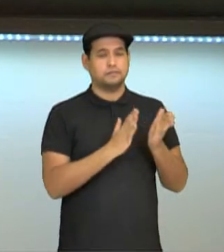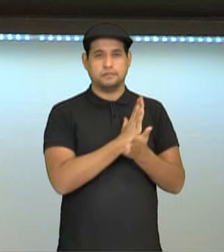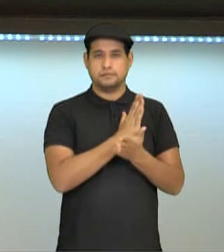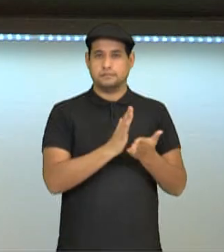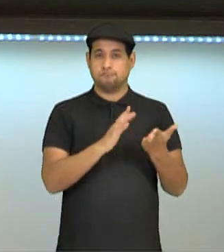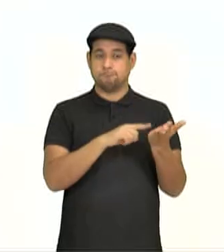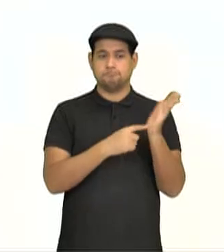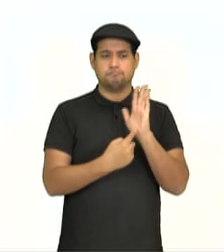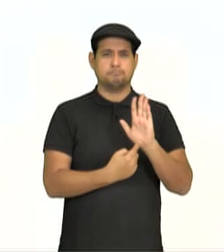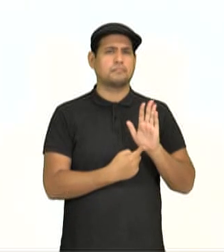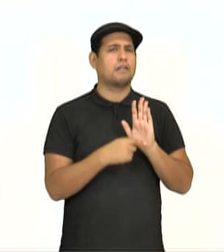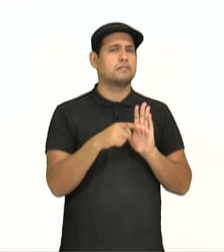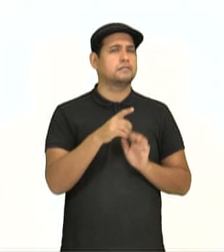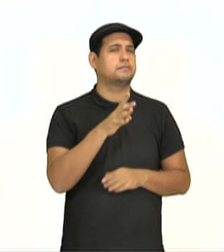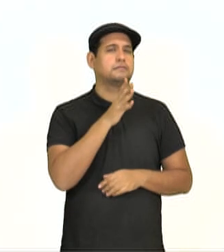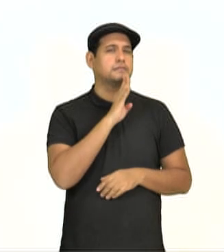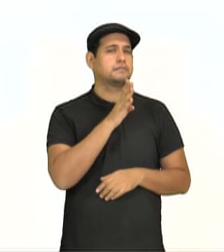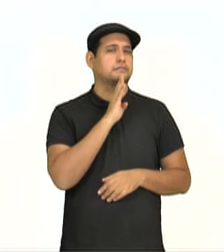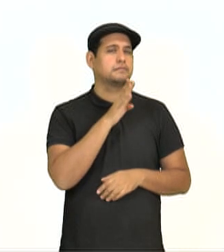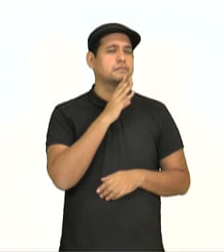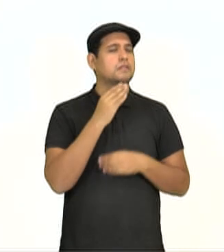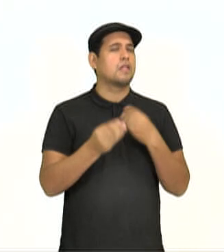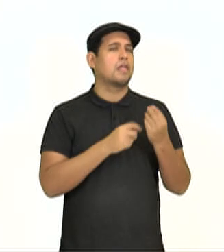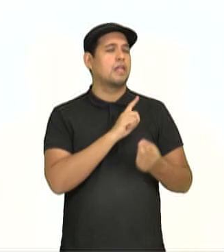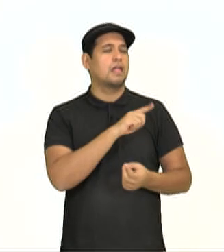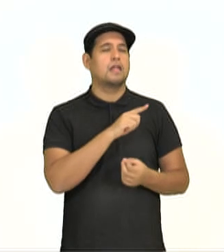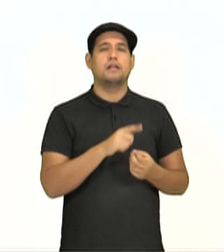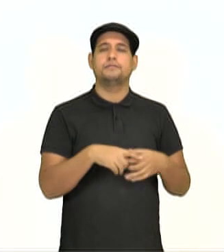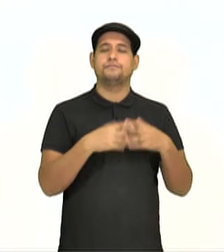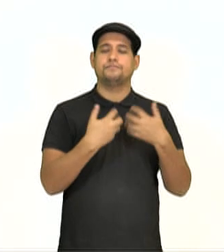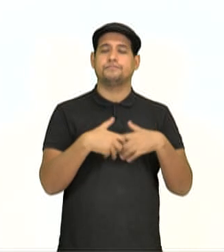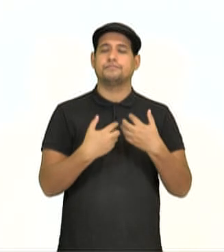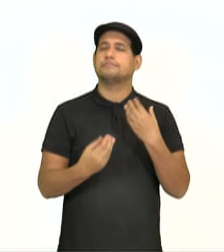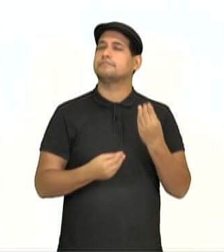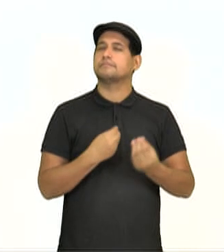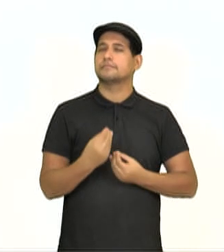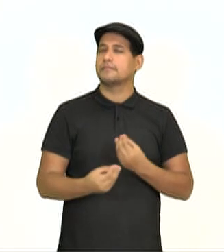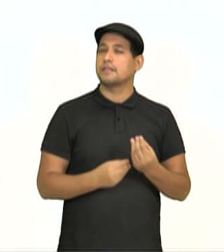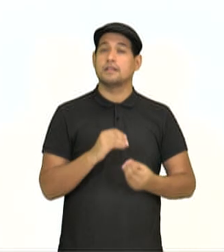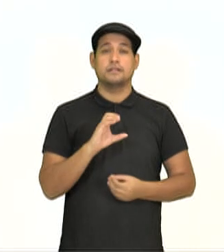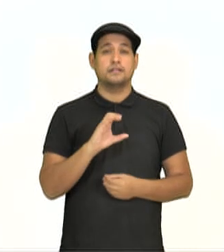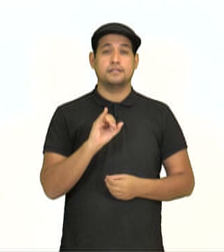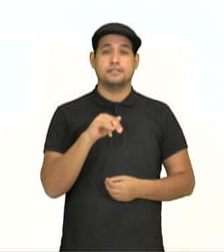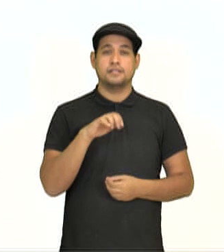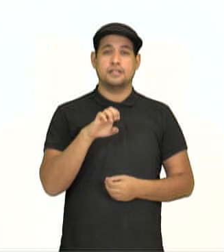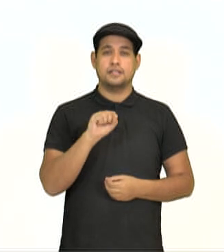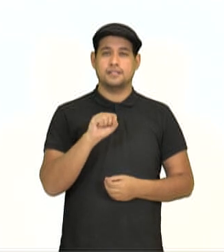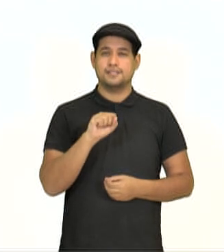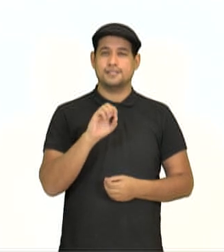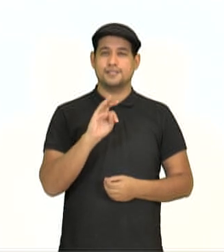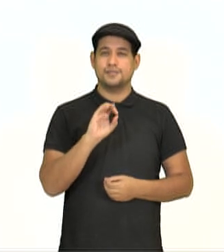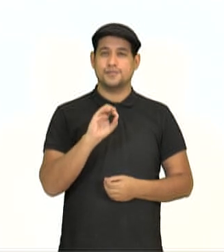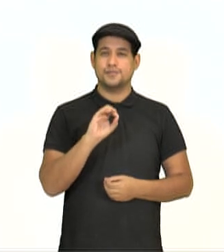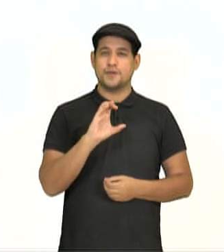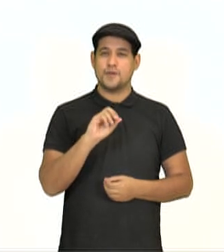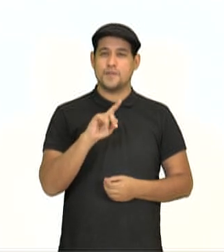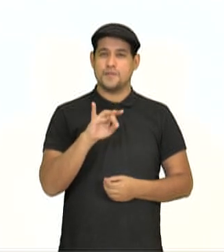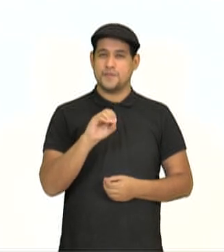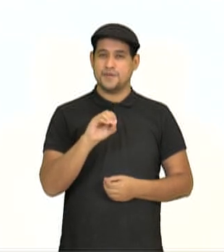imagens para você conhecer como era essa máquina, tá? O cinetoscópio. Aprendeu a falar a